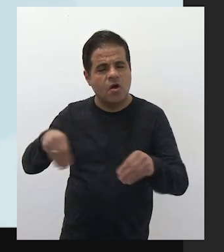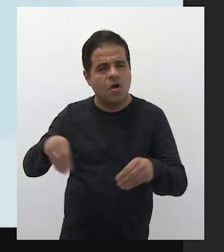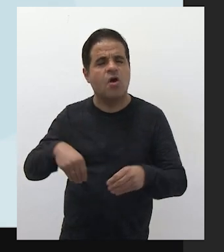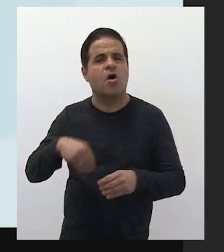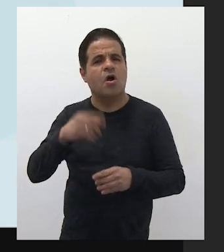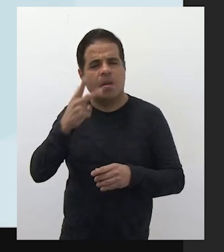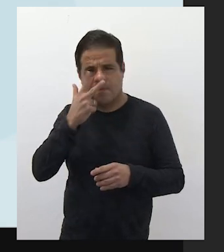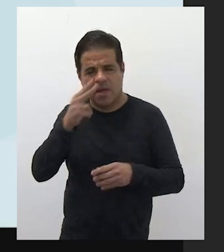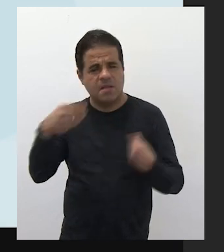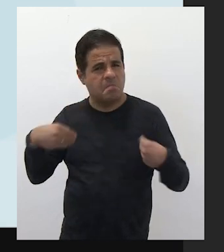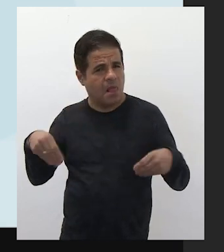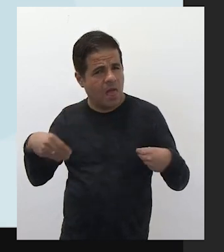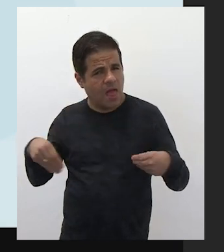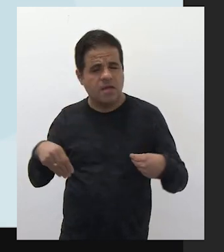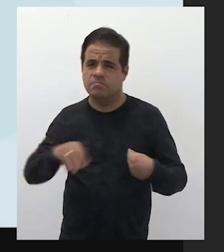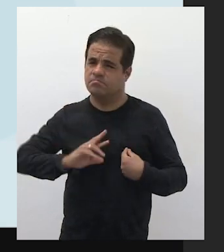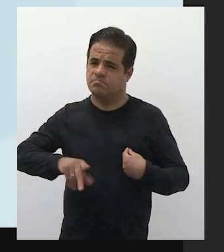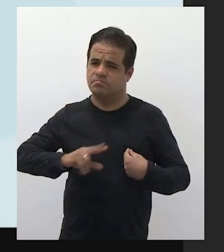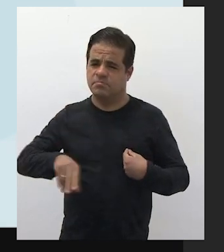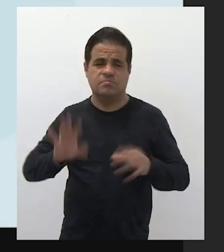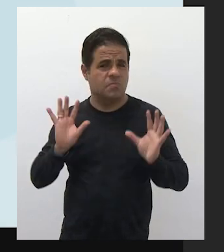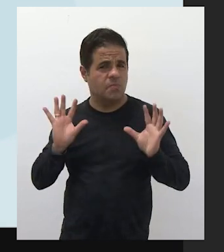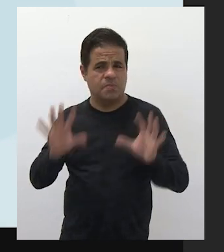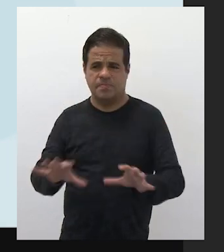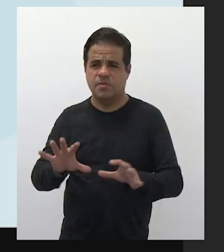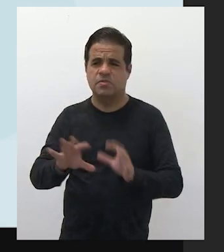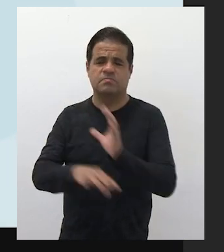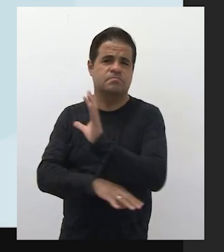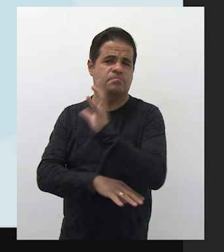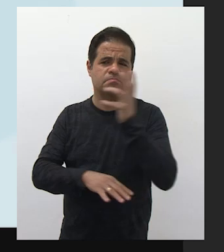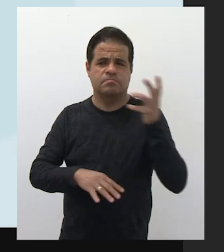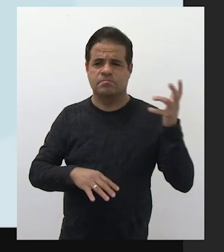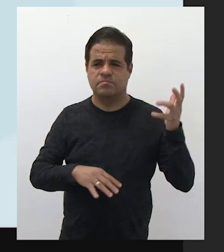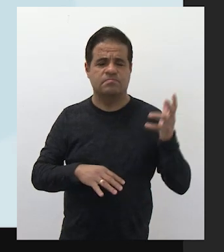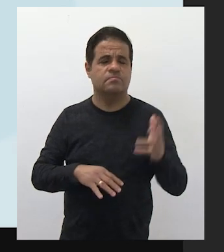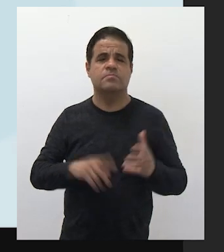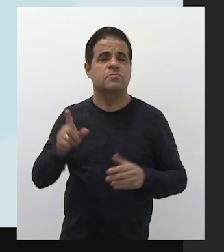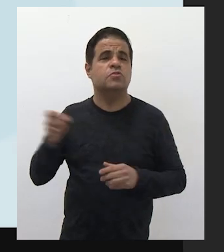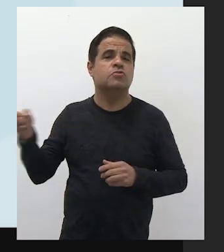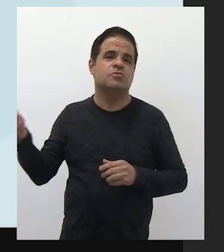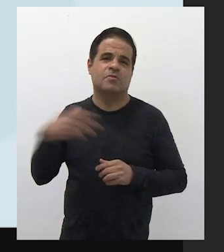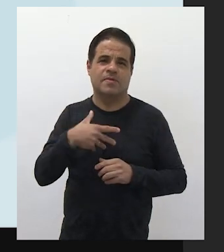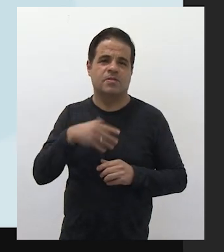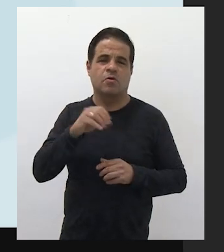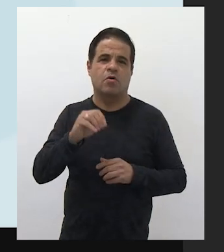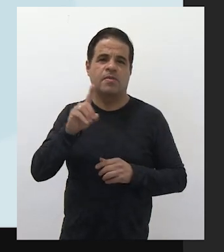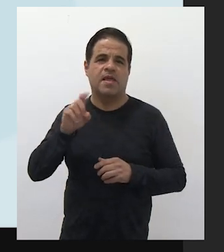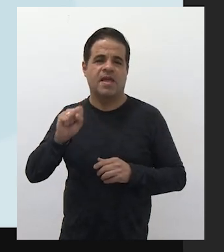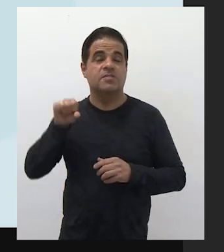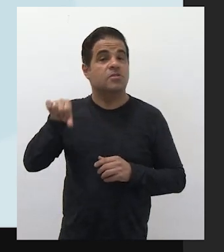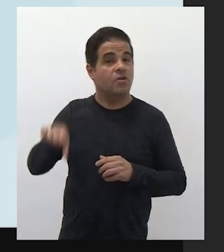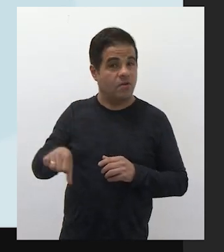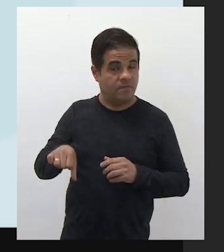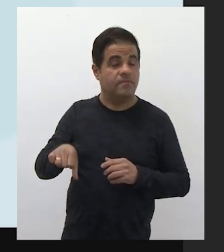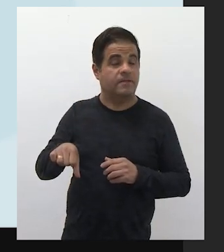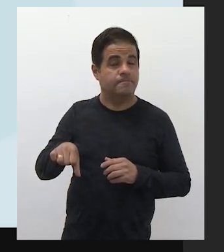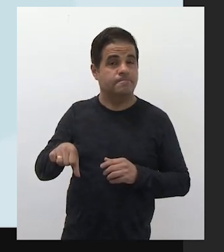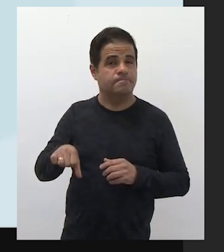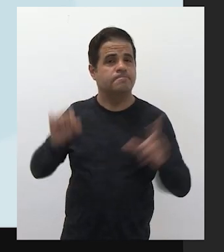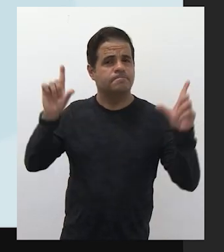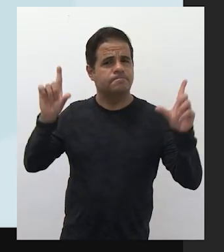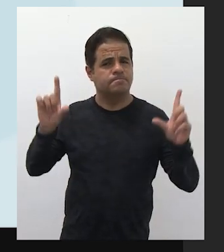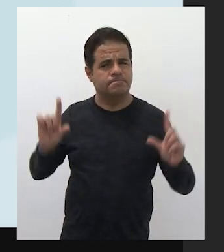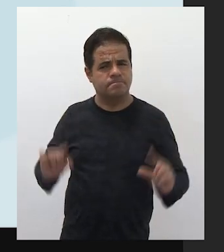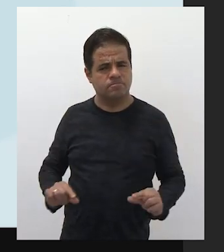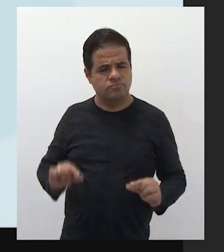parece plástico, mas não agride a natureza. O que é isso? Inovação, ODS 9. Redução